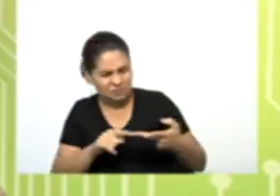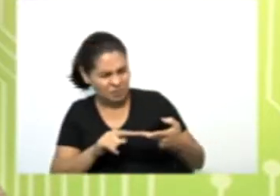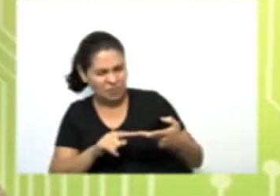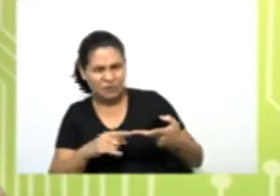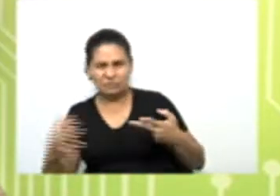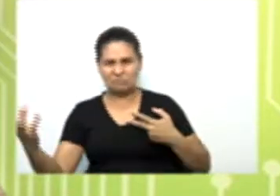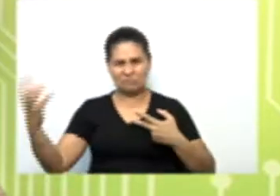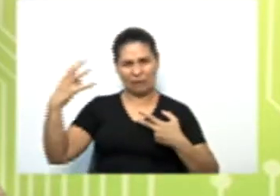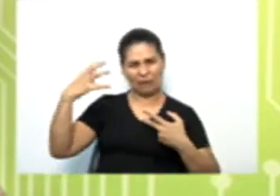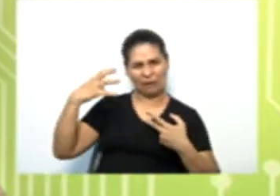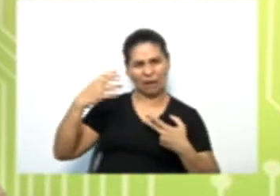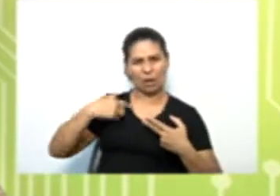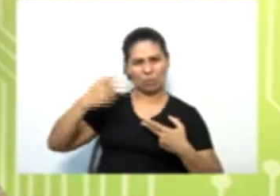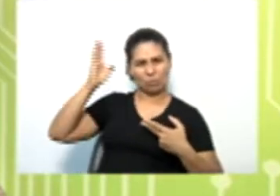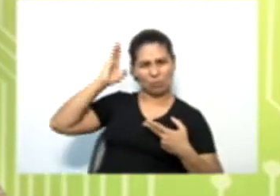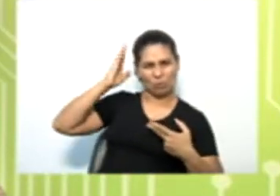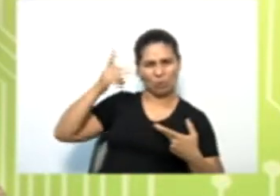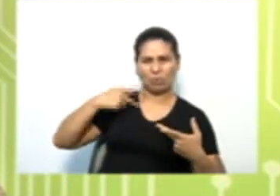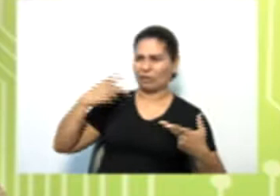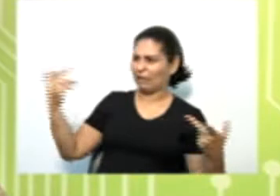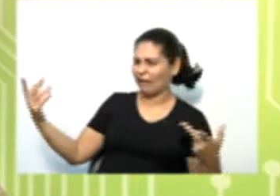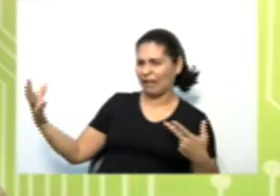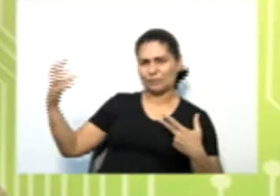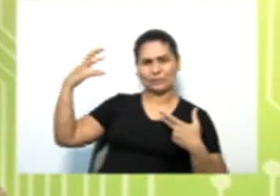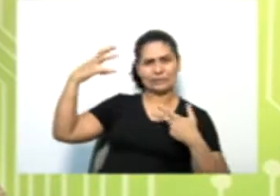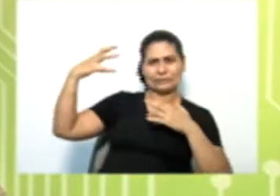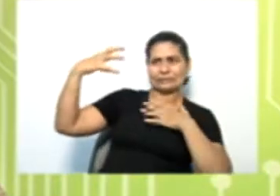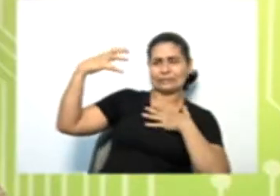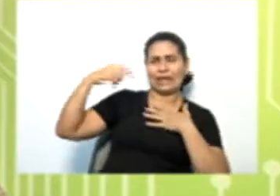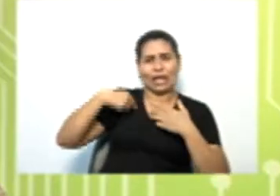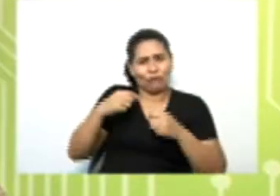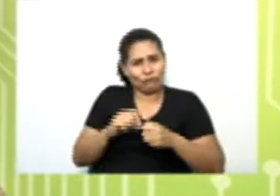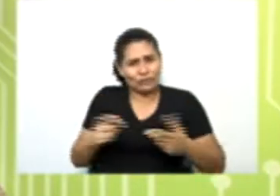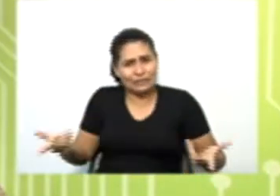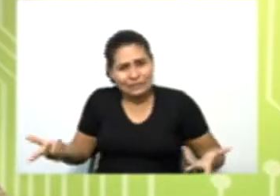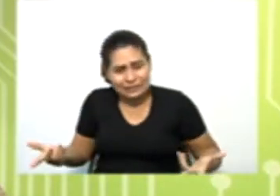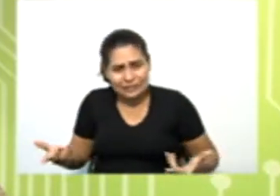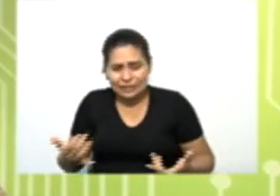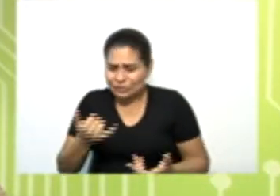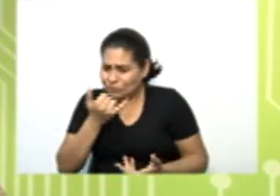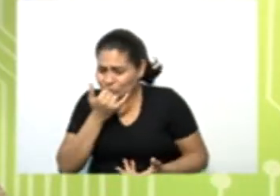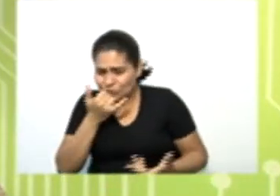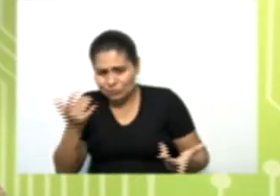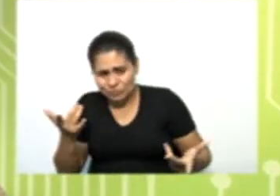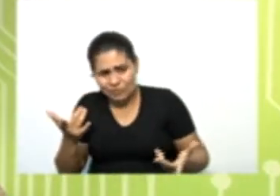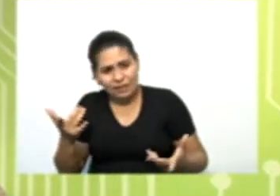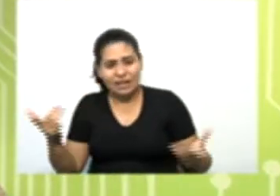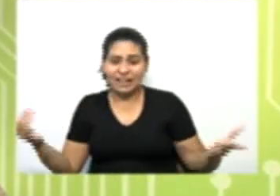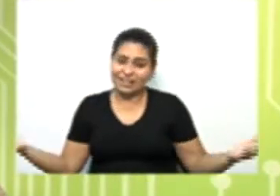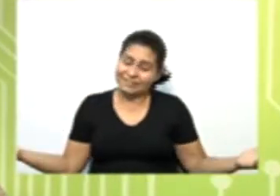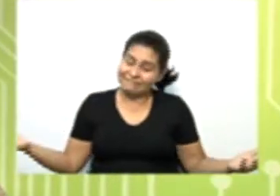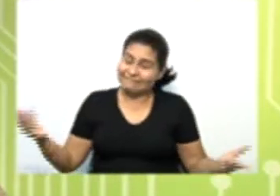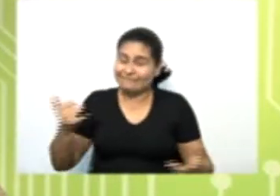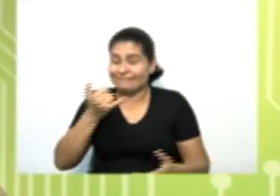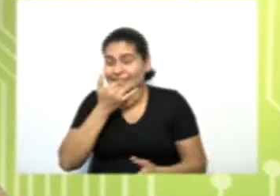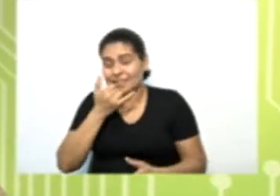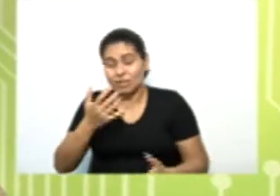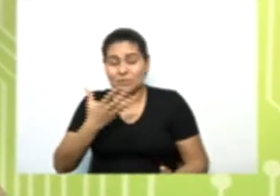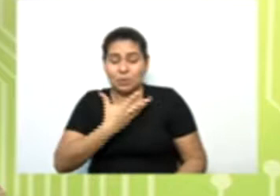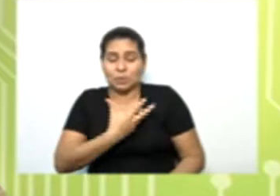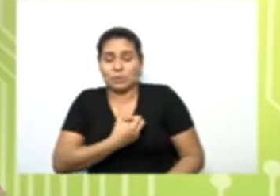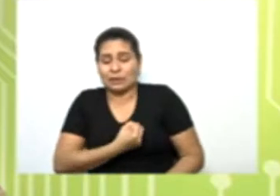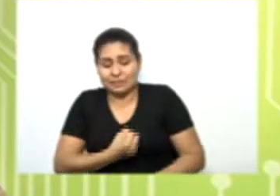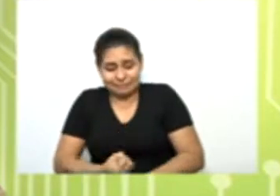ele me agrediu, hein? Caramba, falou que foi um asno que fez isso. Não foi um asno, foi eu. Poxa vida, eu posso até... Aí você já fica agredido,